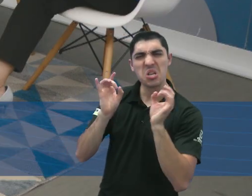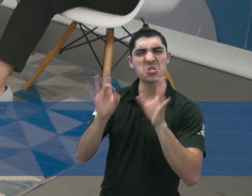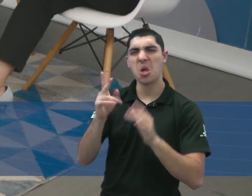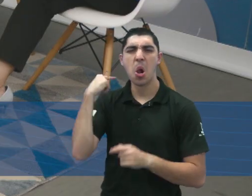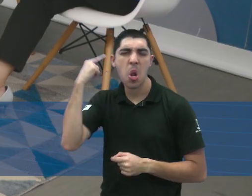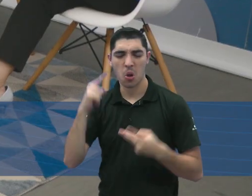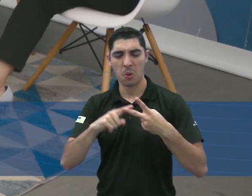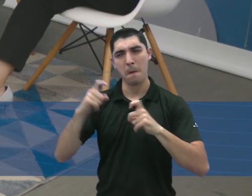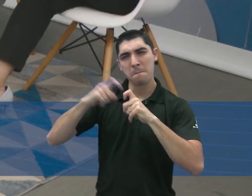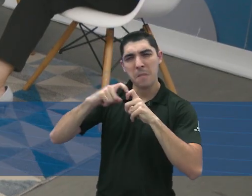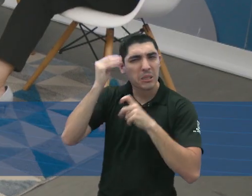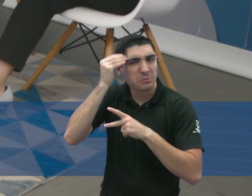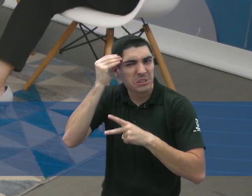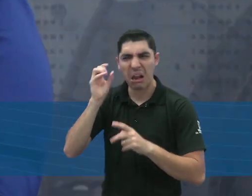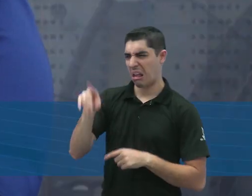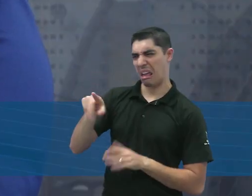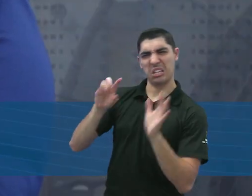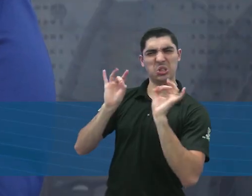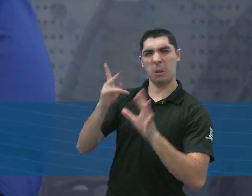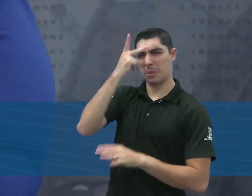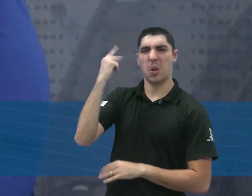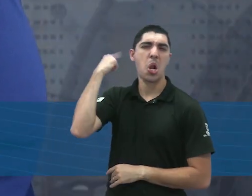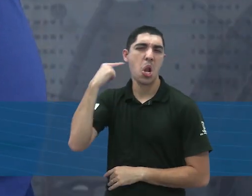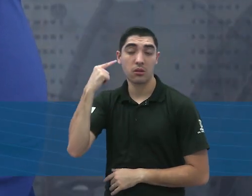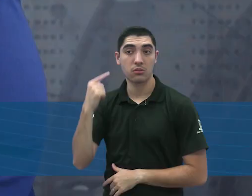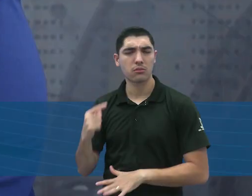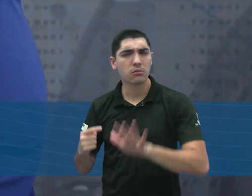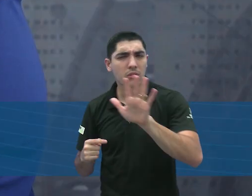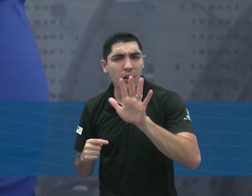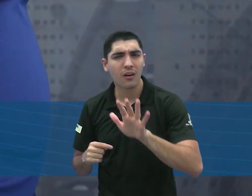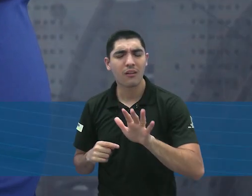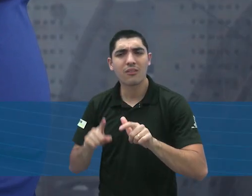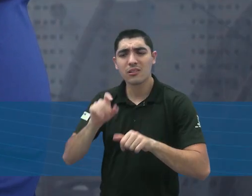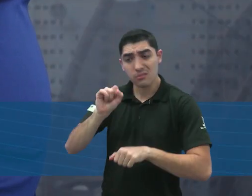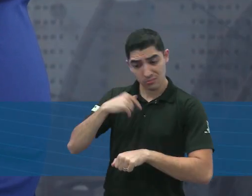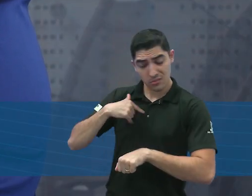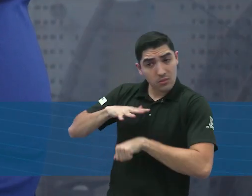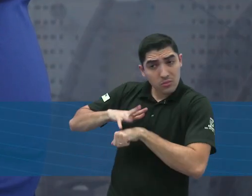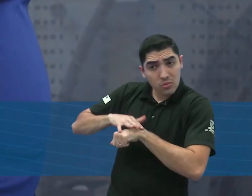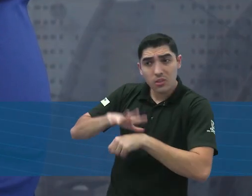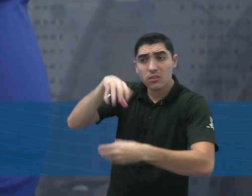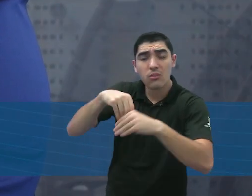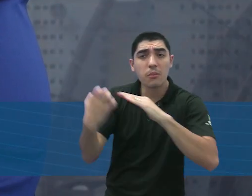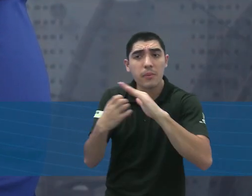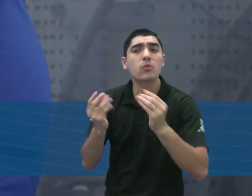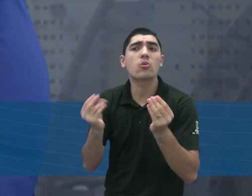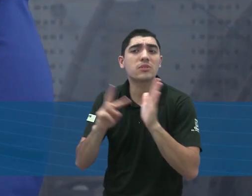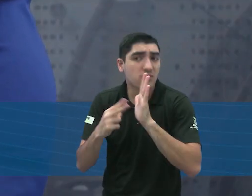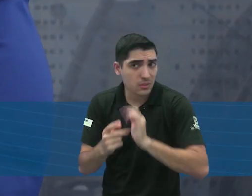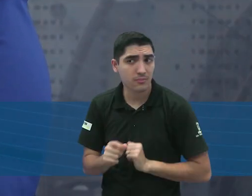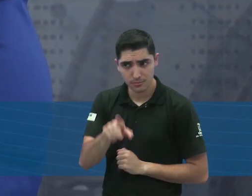psiquiatra é coisa de louco, né, então, quando a gente fala isso, como é que eu estou tratando essa questão do adoecimento dentro das organizações, né,